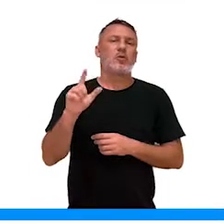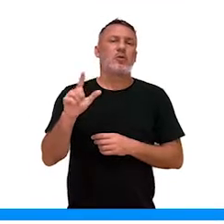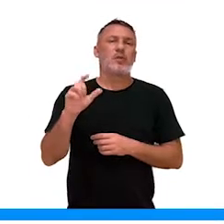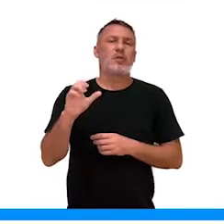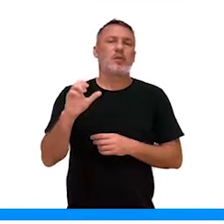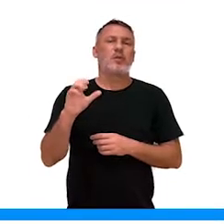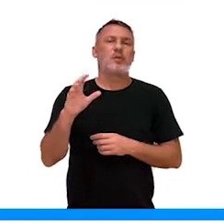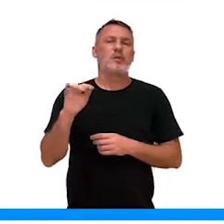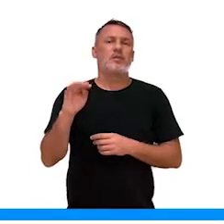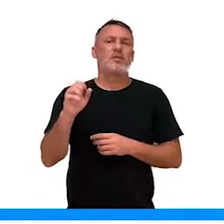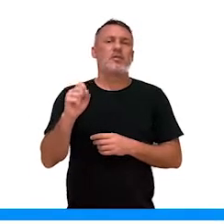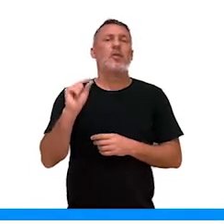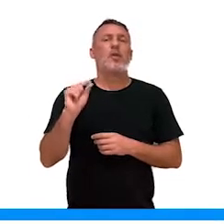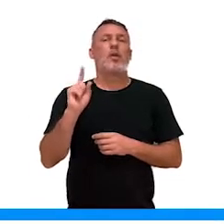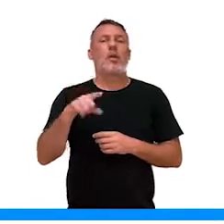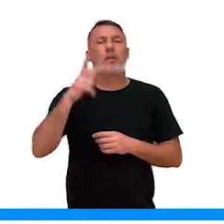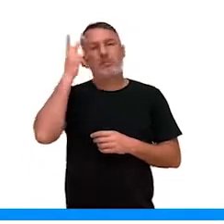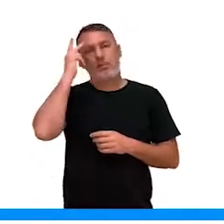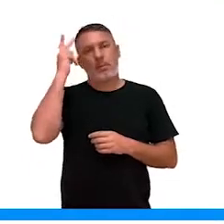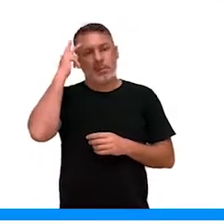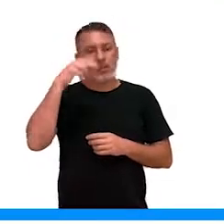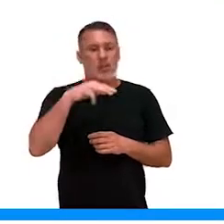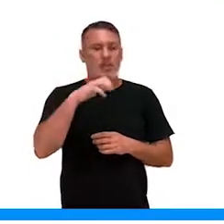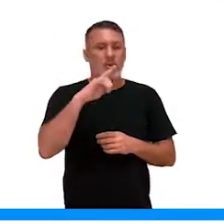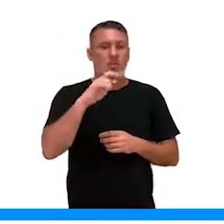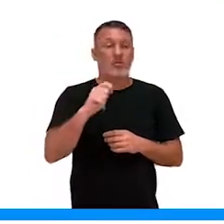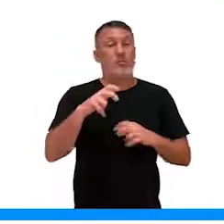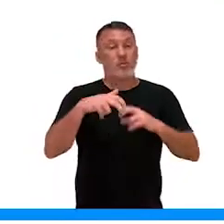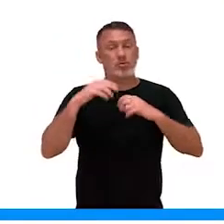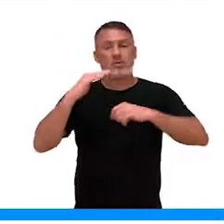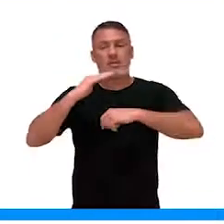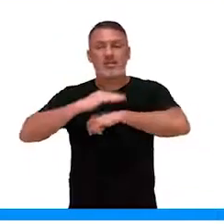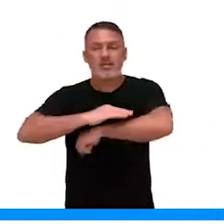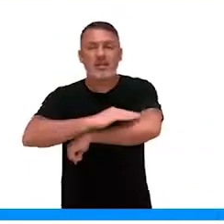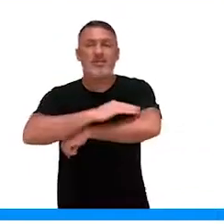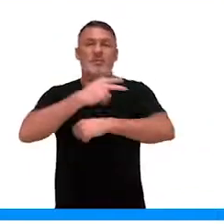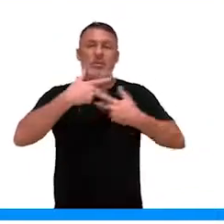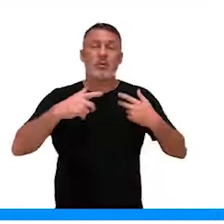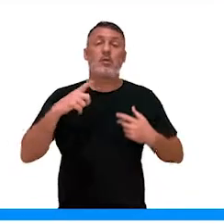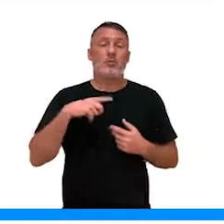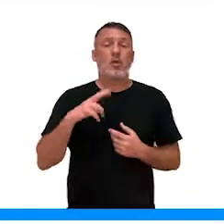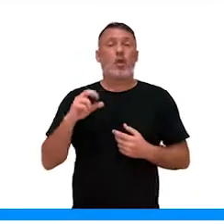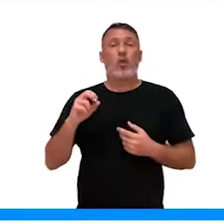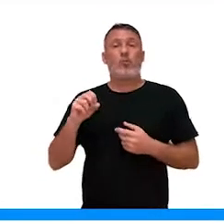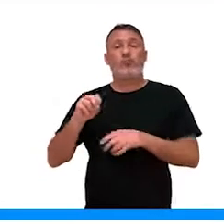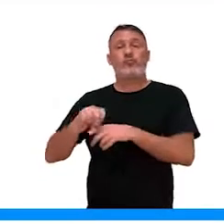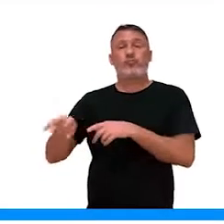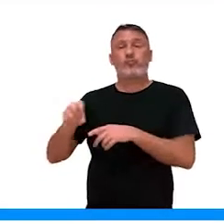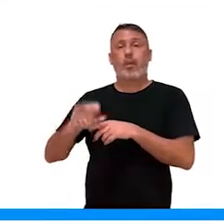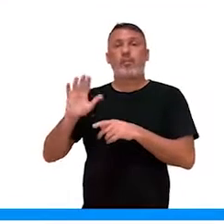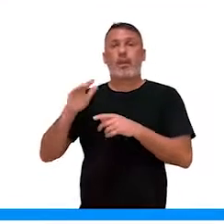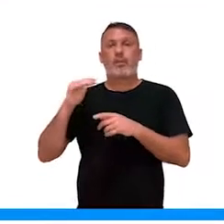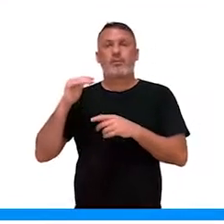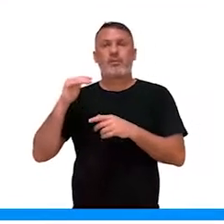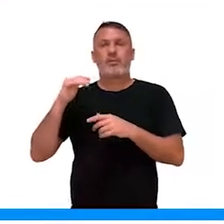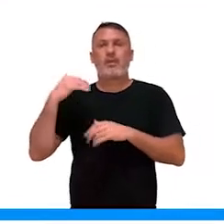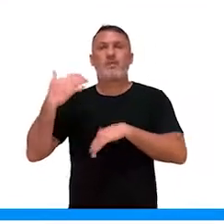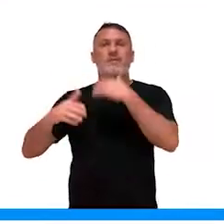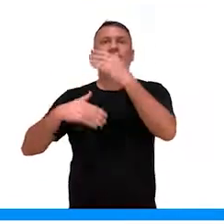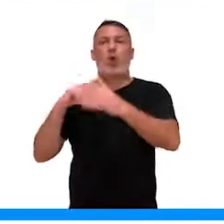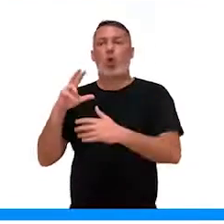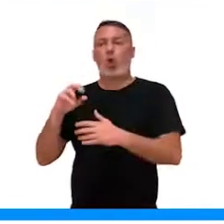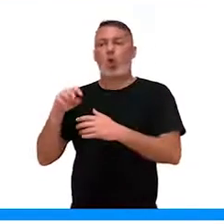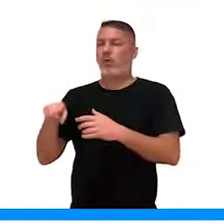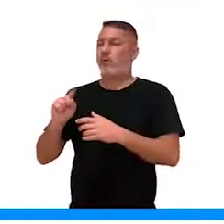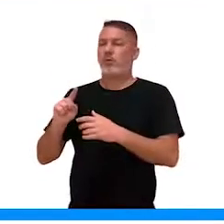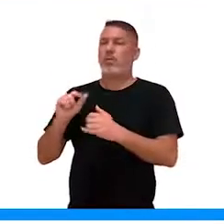Meso vem de uma quantidade intermediária, uma quantidade média. Então os anfíbios eles põem ovos. Porém, o desenvolvimento não